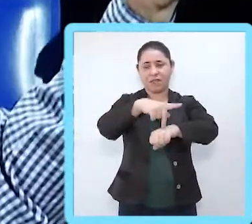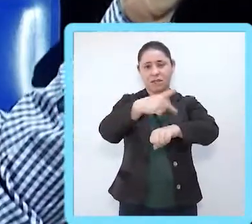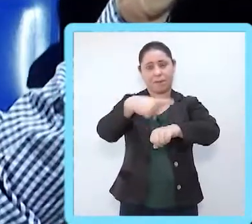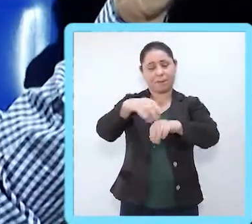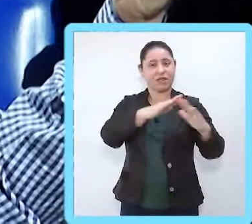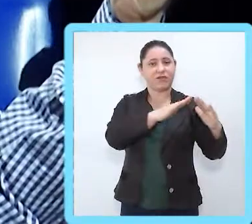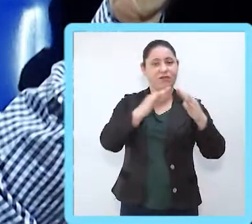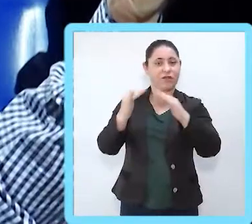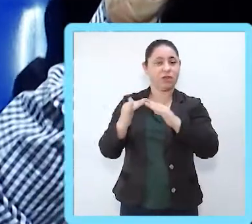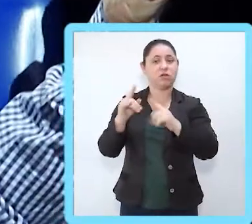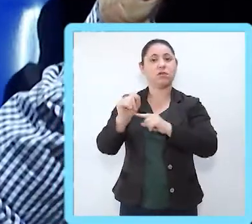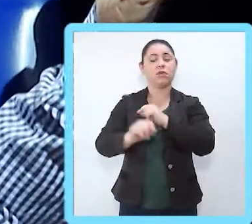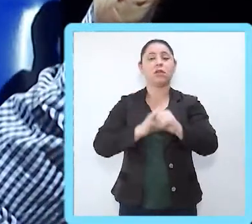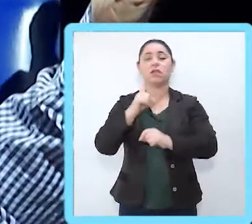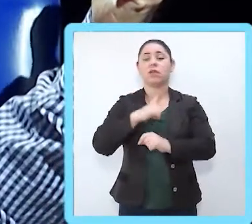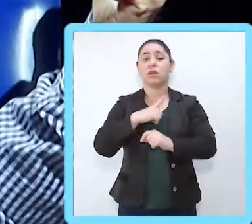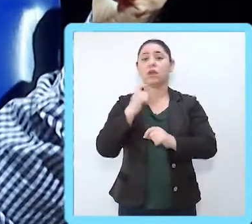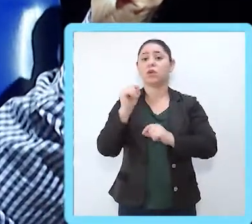países vizinhos